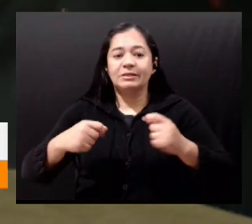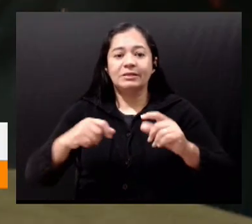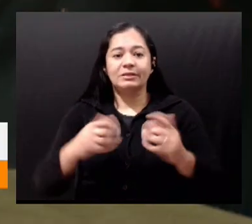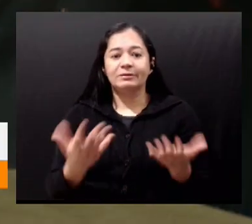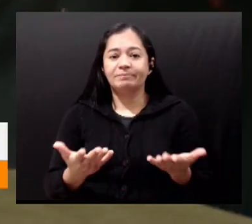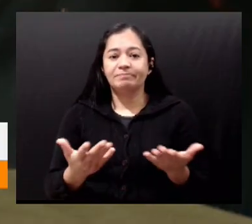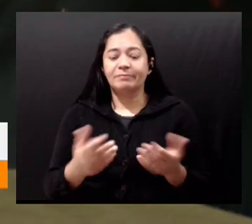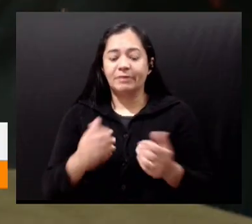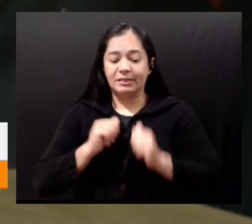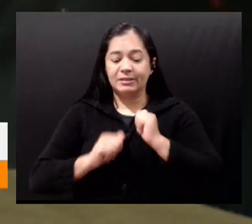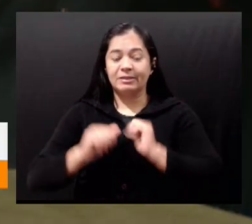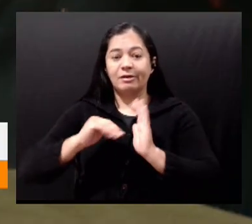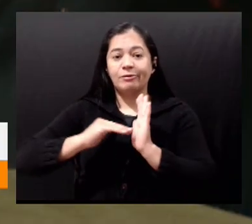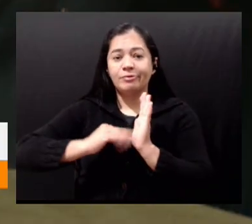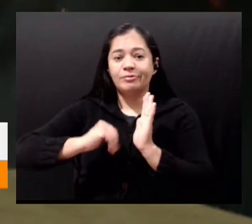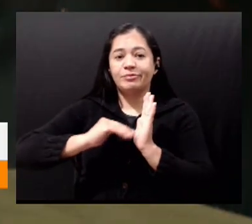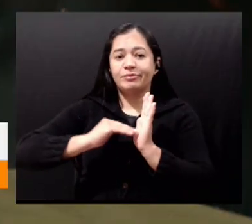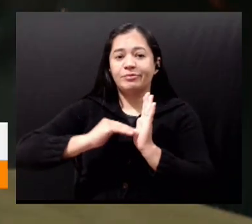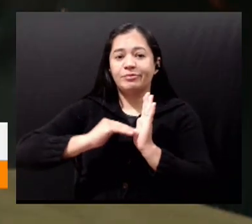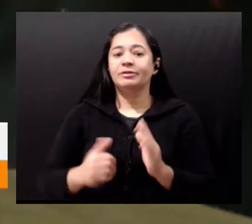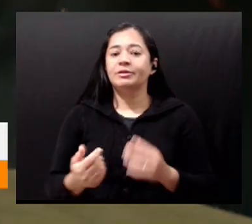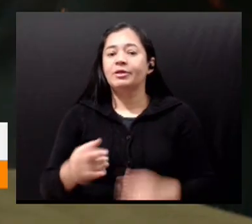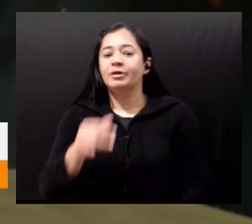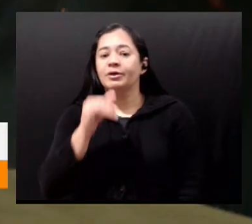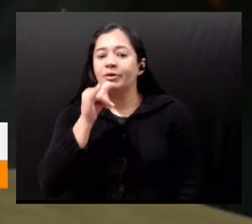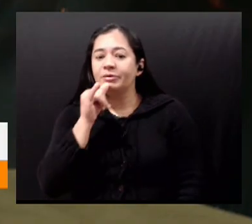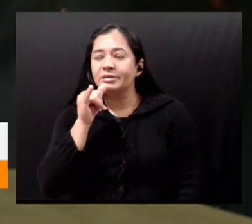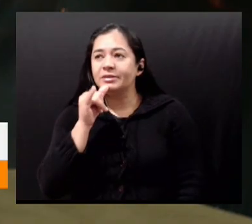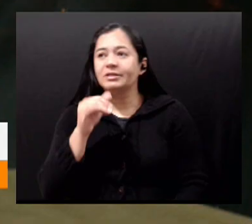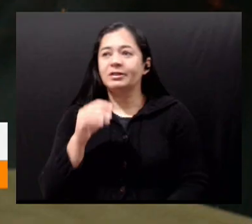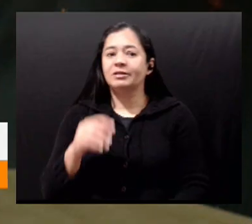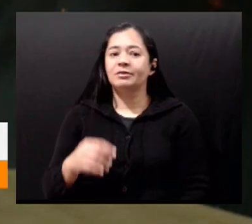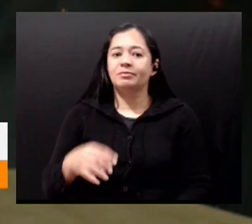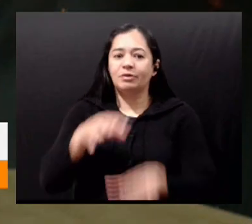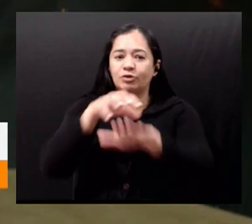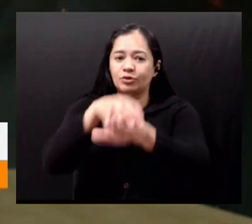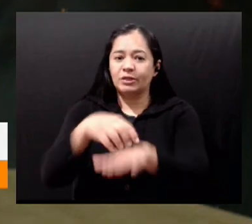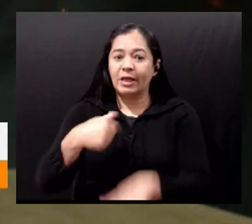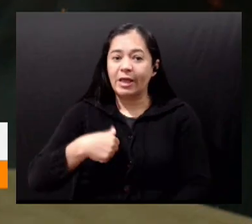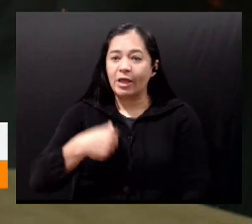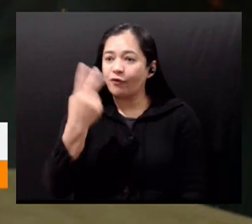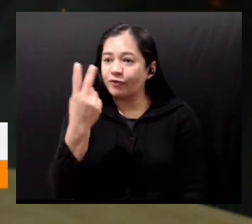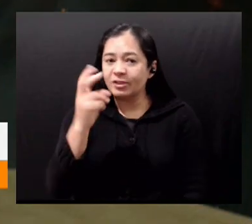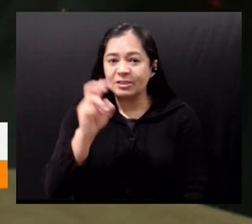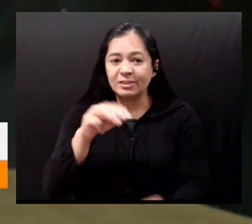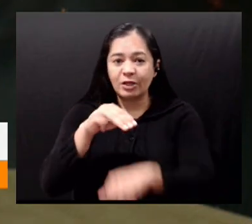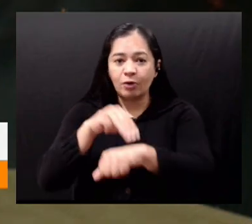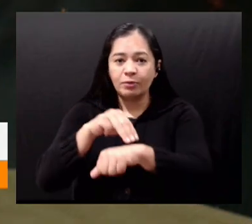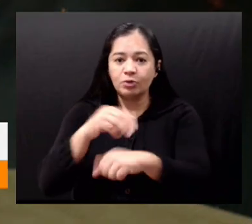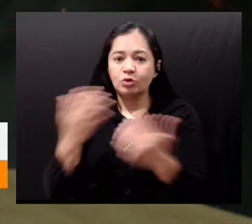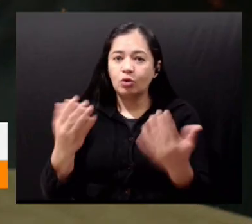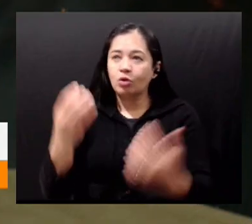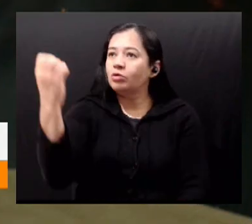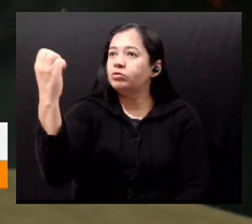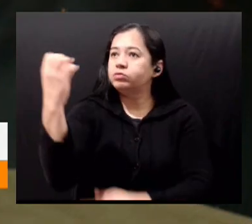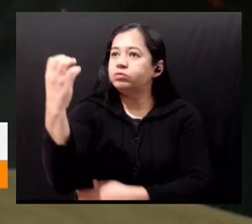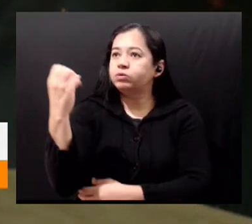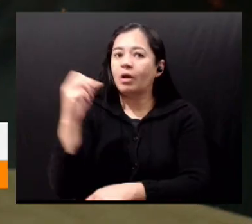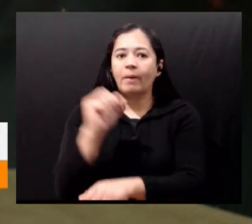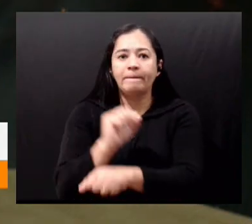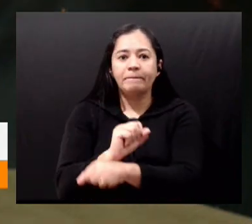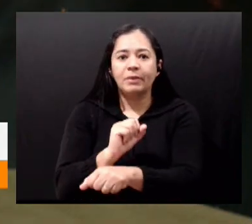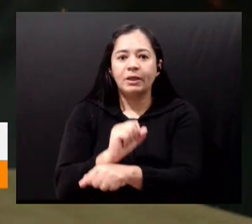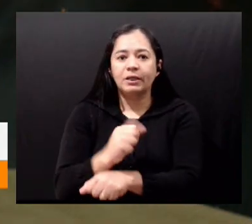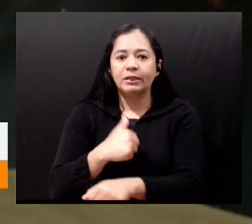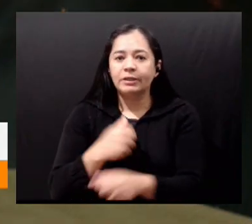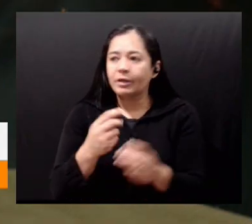Vou voltar lá para o trânsito, né. Eu fiquei, gente, 25 minutos no sinal hoje parada. Eu observei tanta